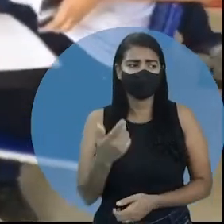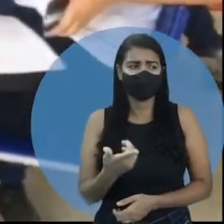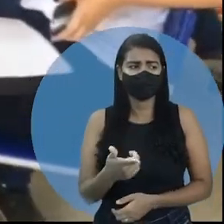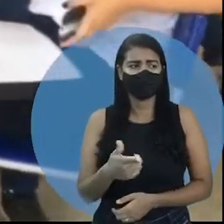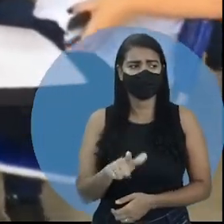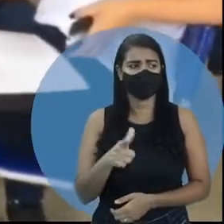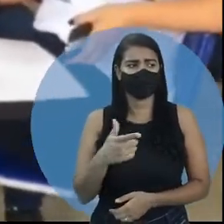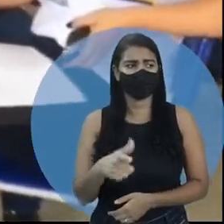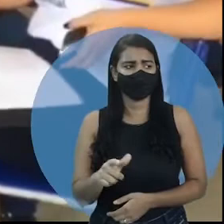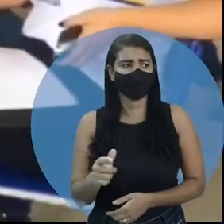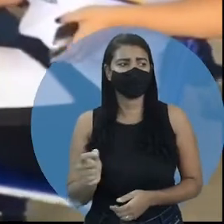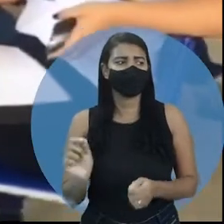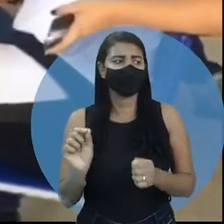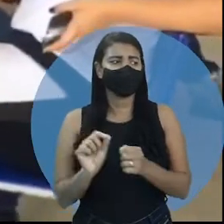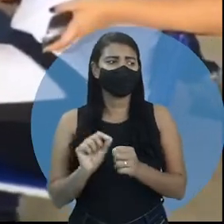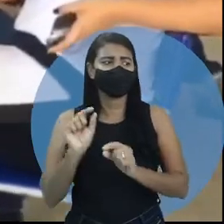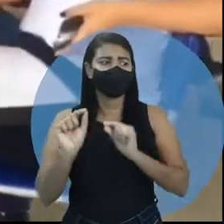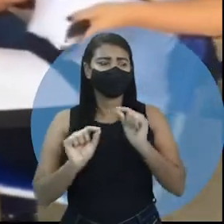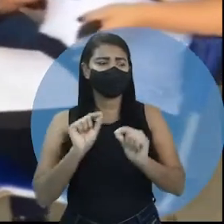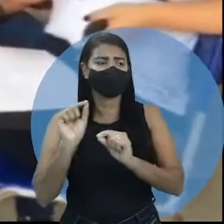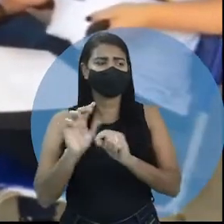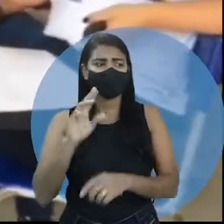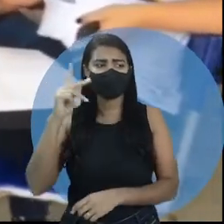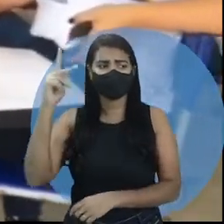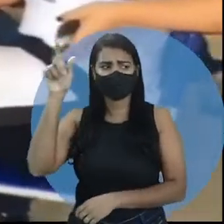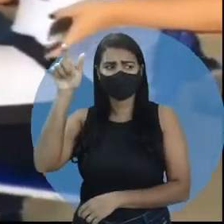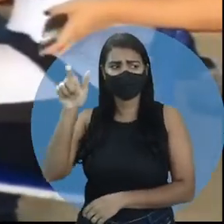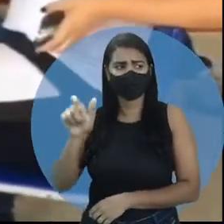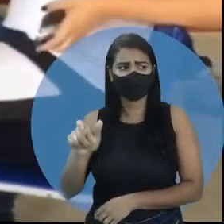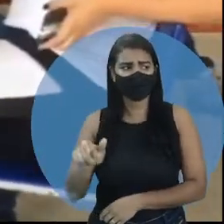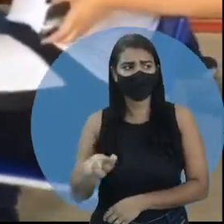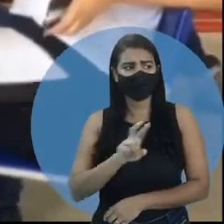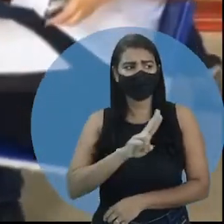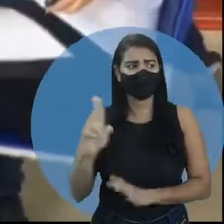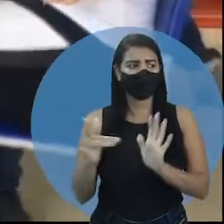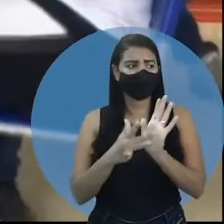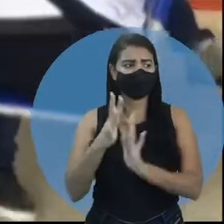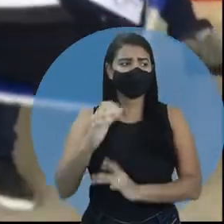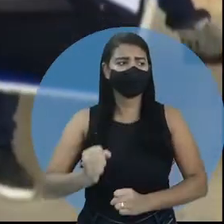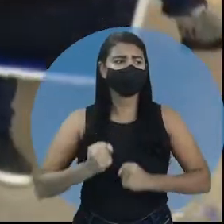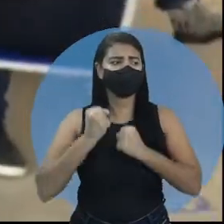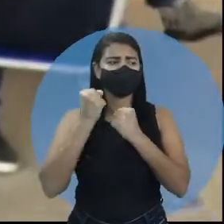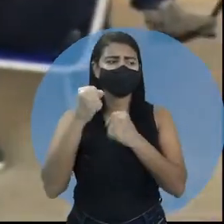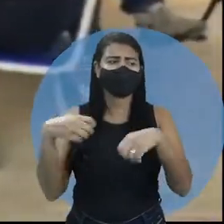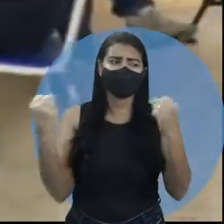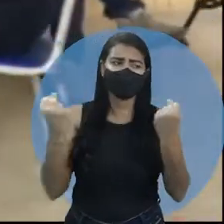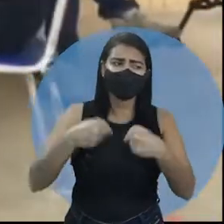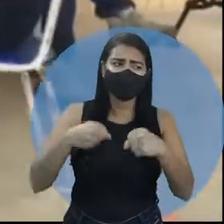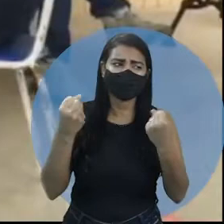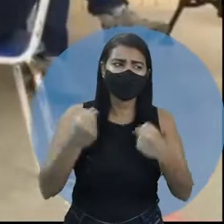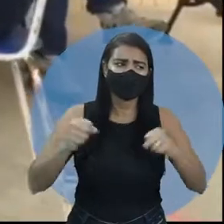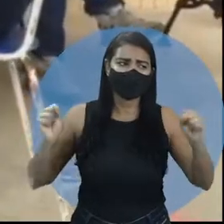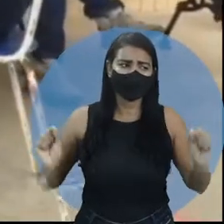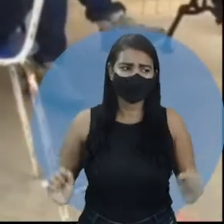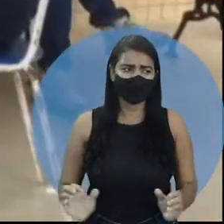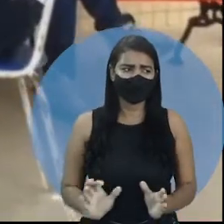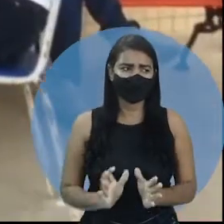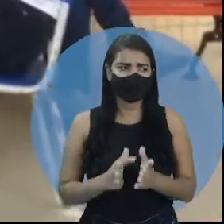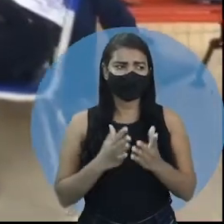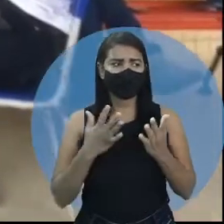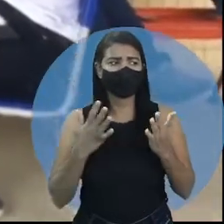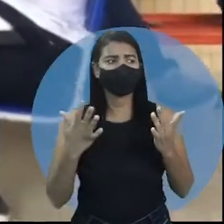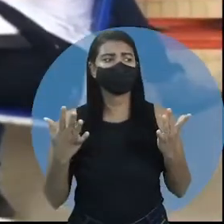Mestre, não há outro que possa fazer aquilo que só o teu nome tem todo o poder. Eu